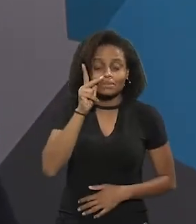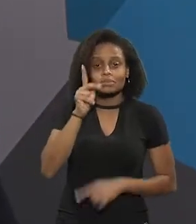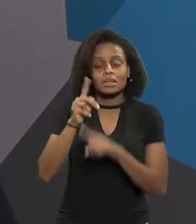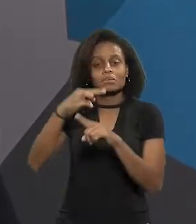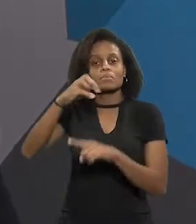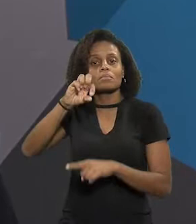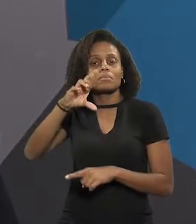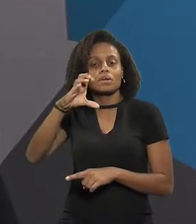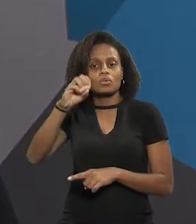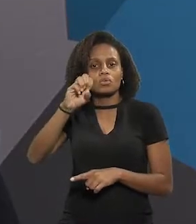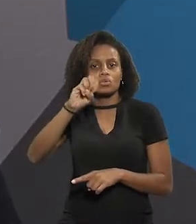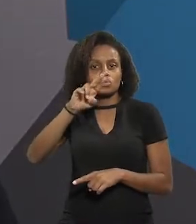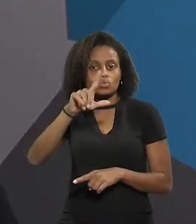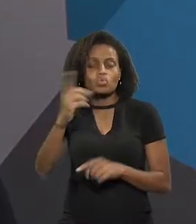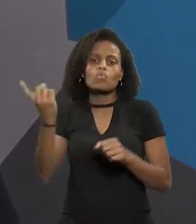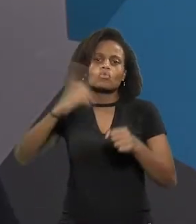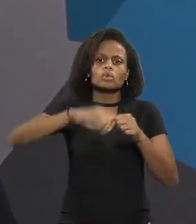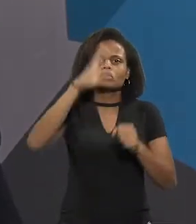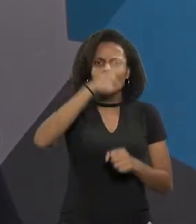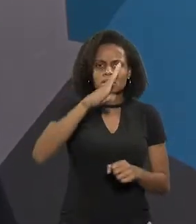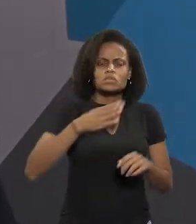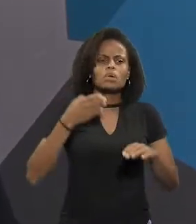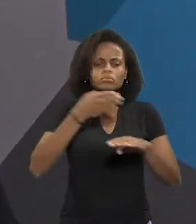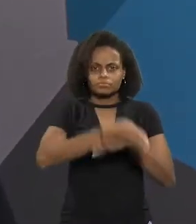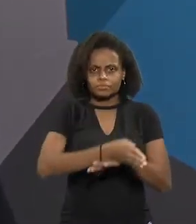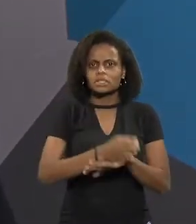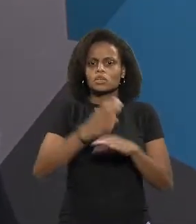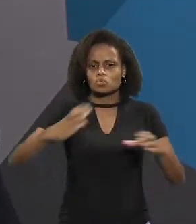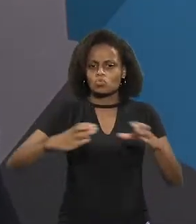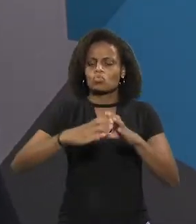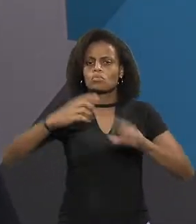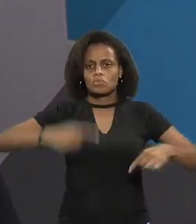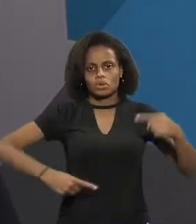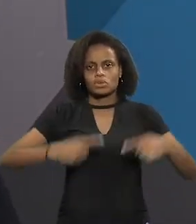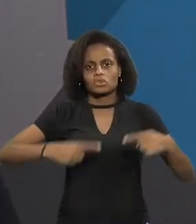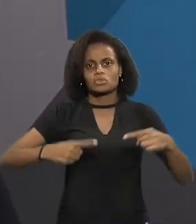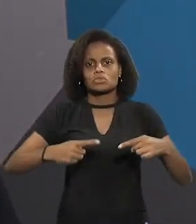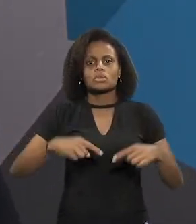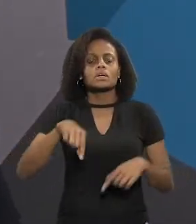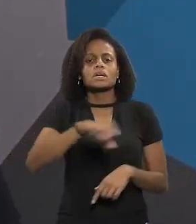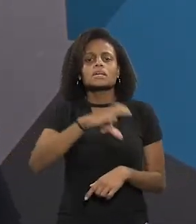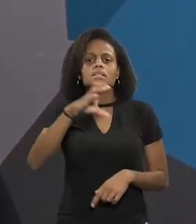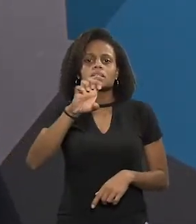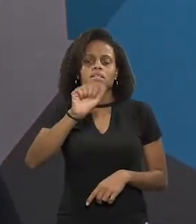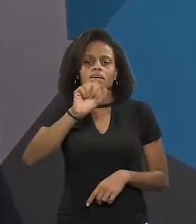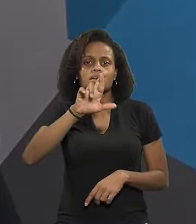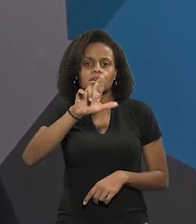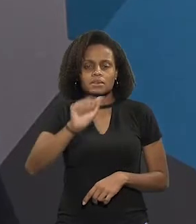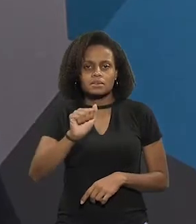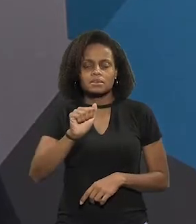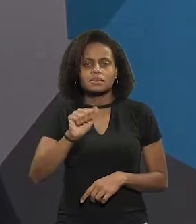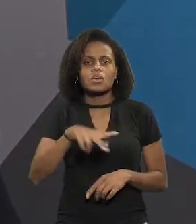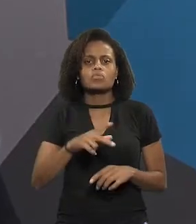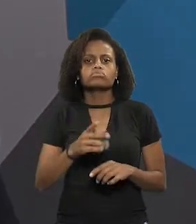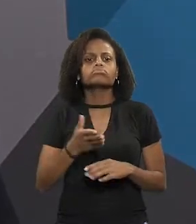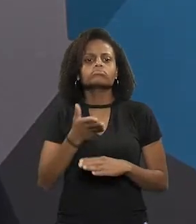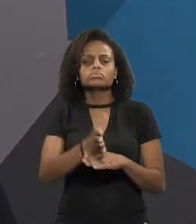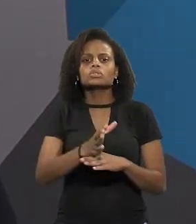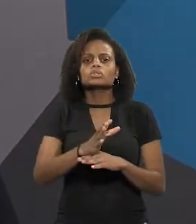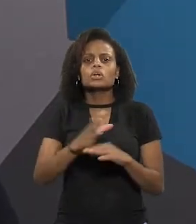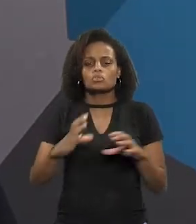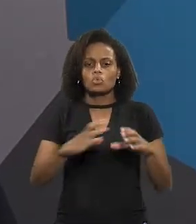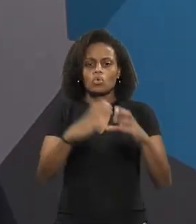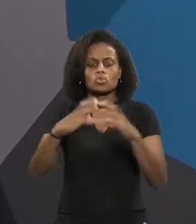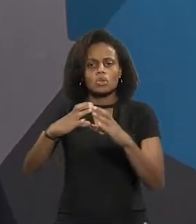intuito de ingressar na atividade político-partidária. Nessa seara, participei da organização de